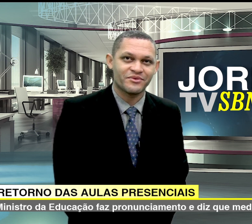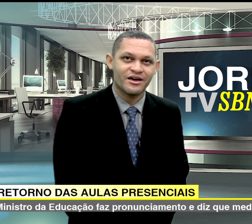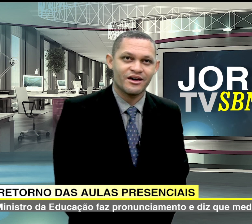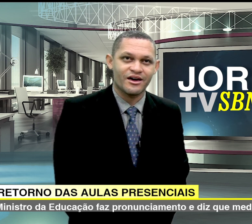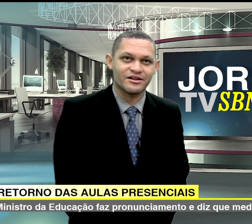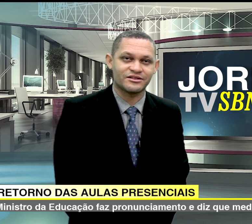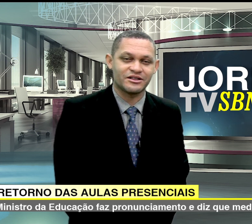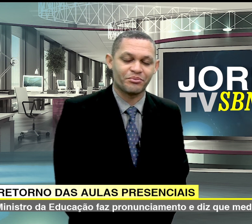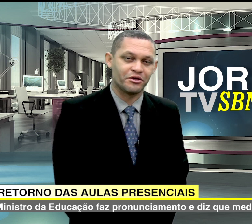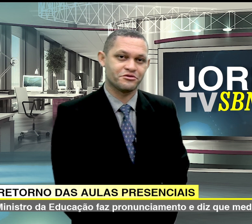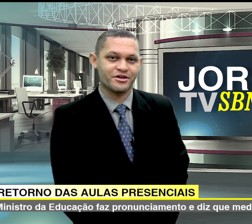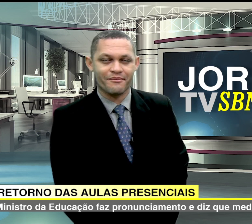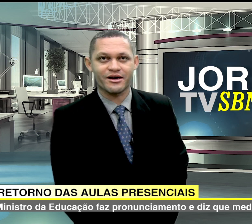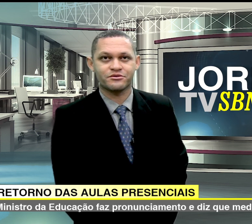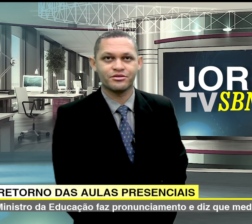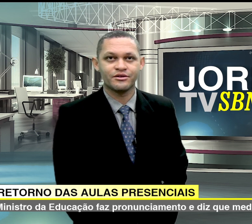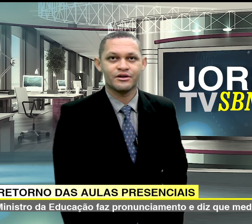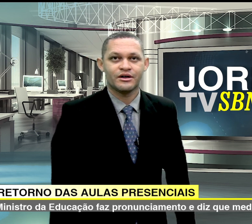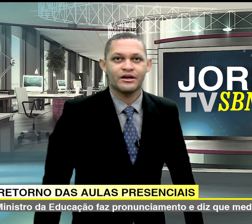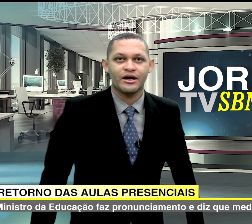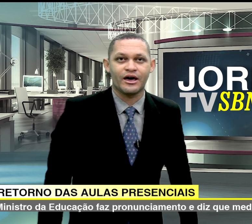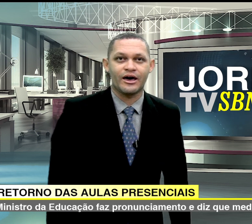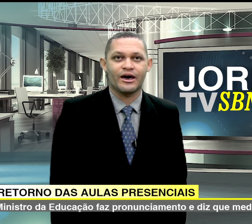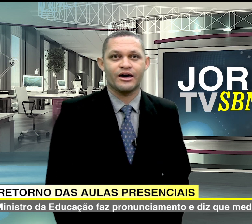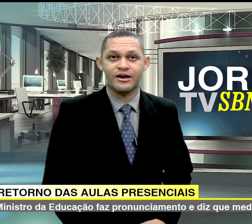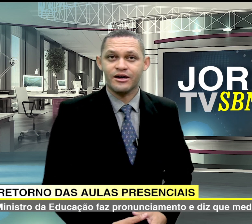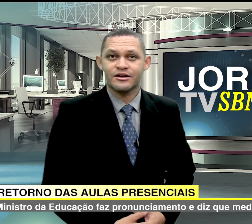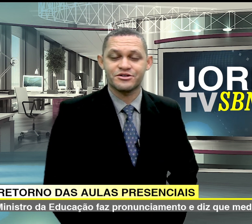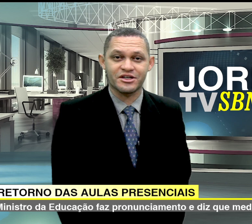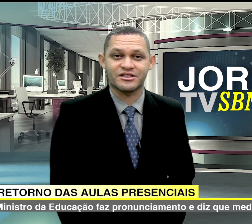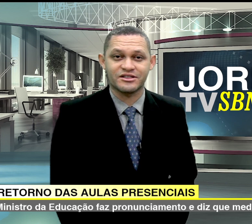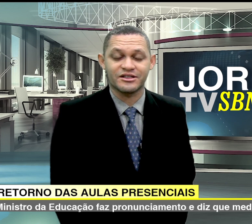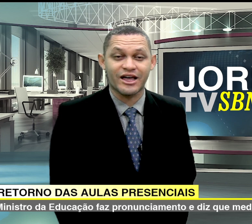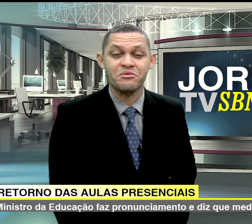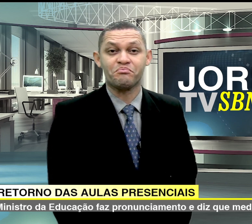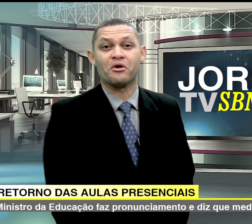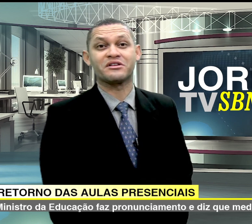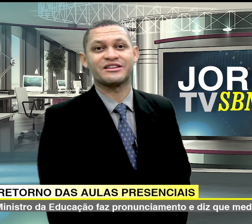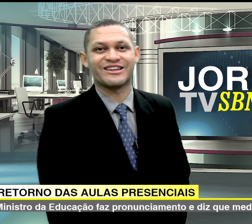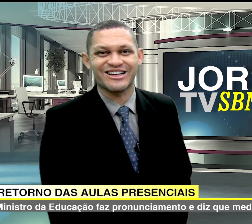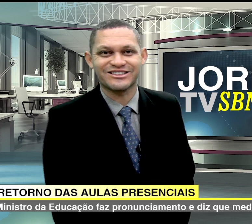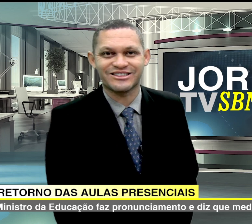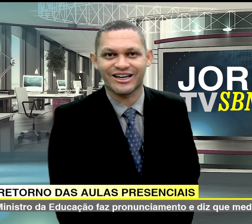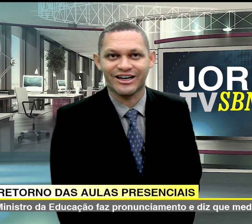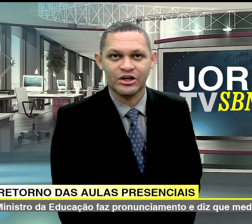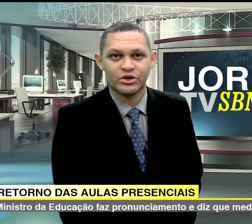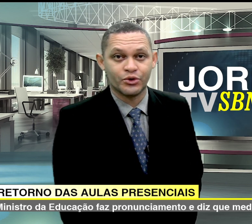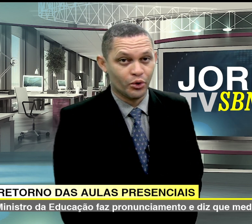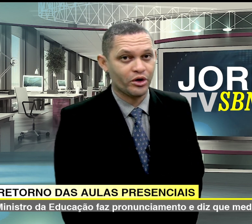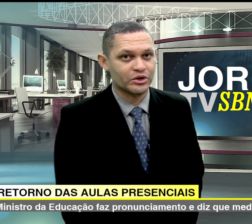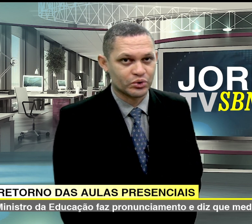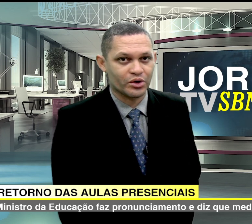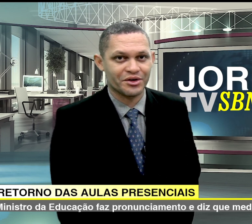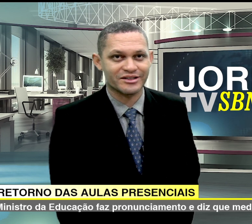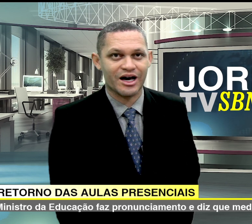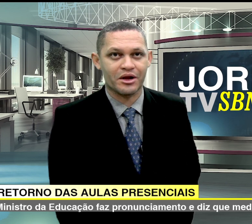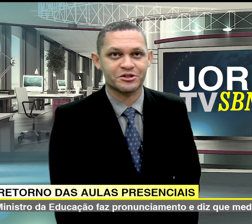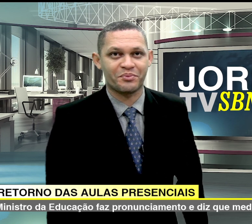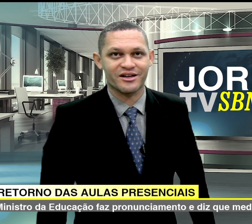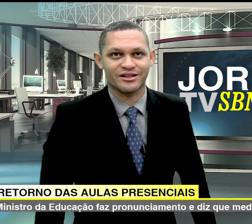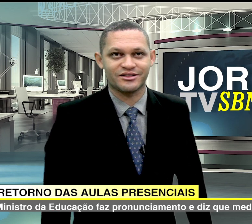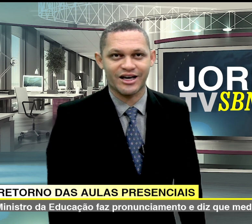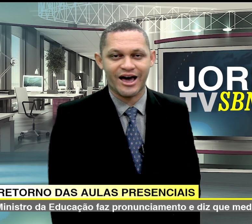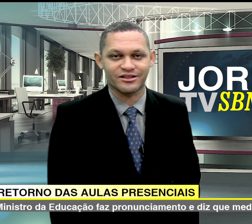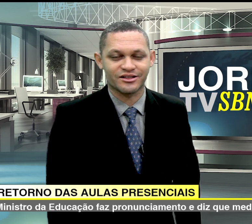fez este pronunciamento e disse da importância do retorno às